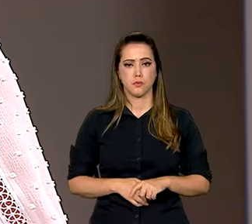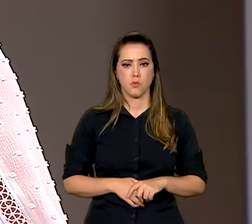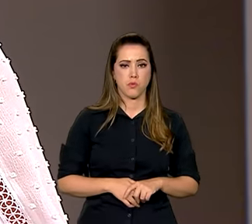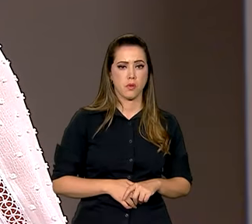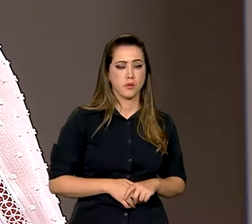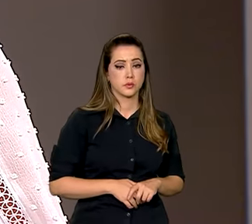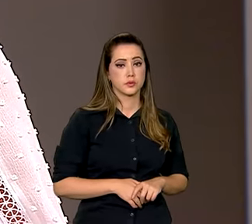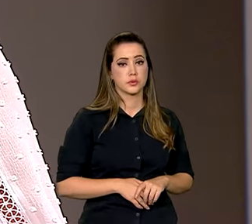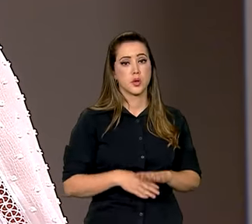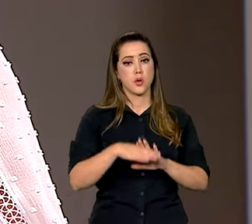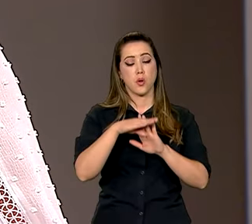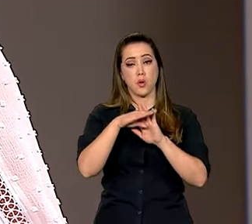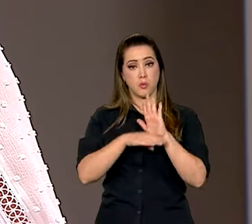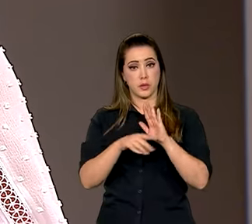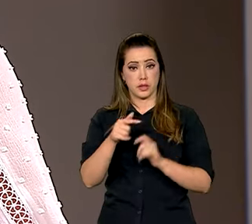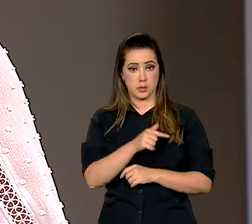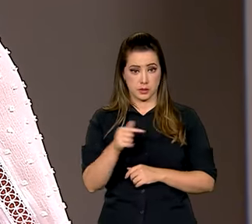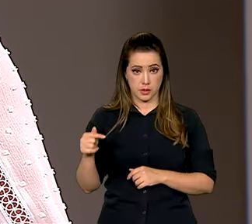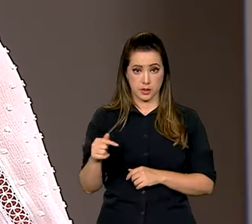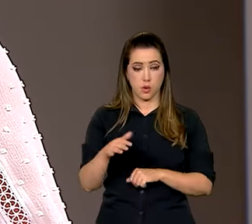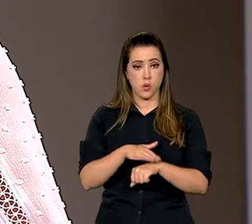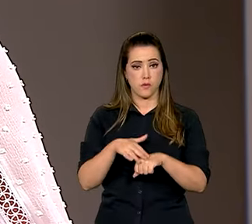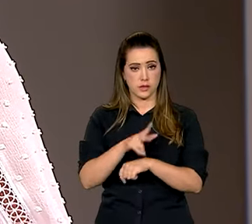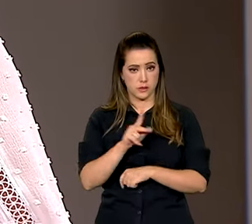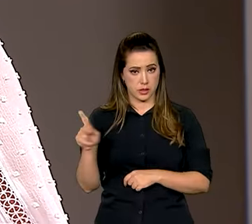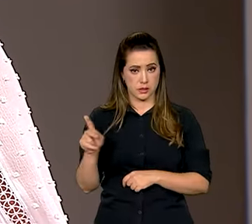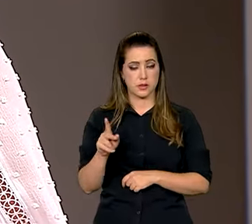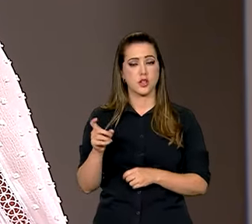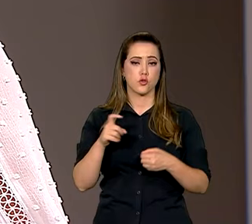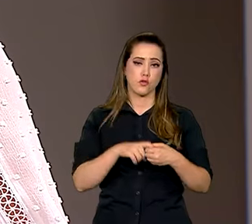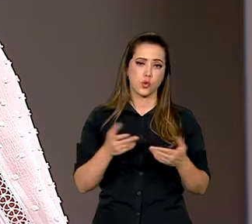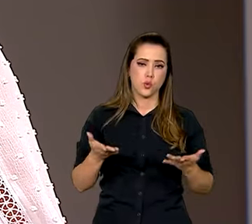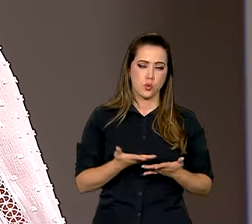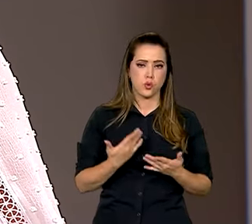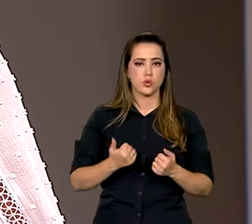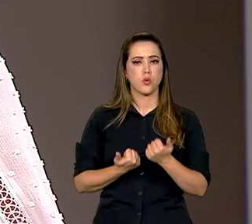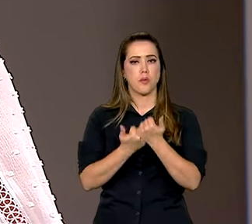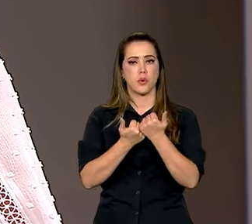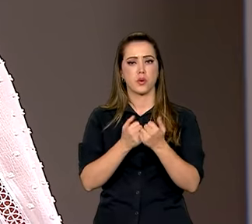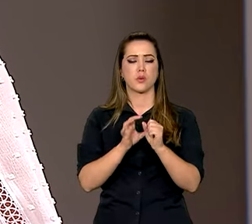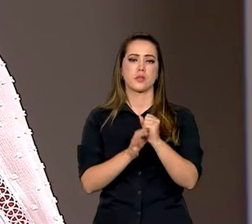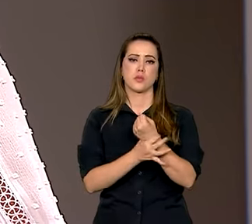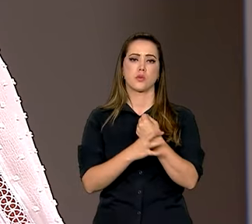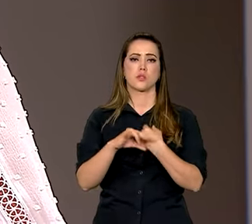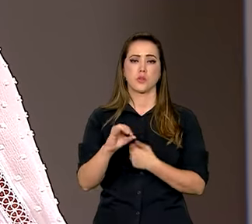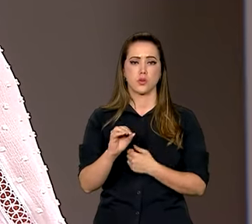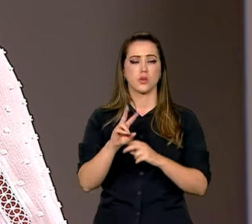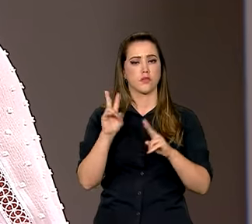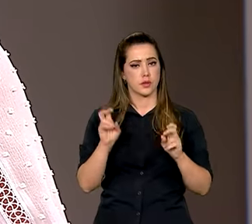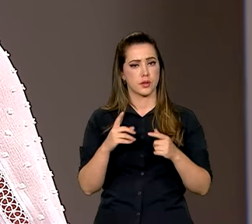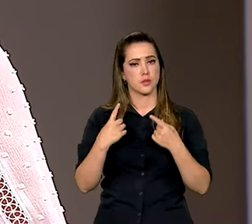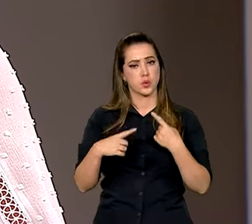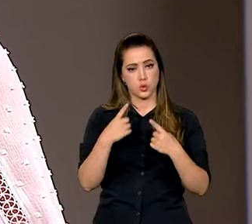o programa semanal conversa com o presidente foi retomado hoje e o reforço na Segurança Pública do Rio de Janeiro foi um dos